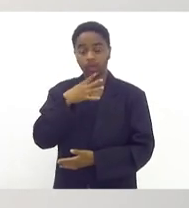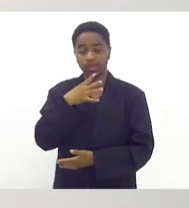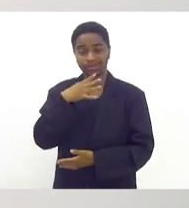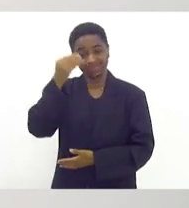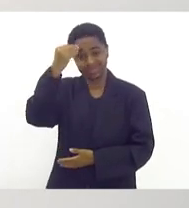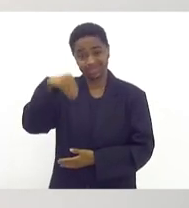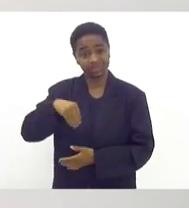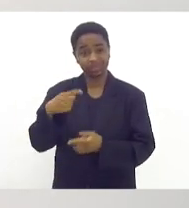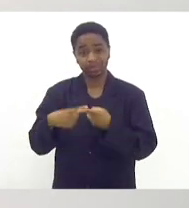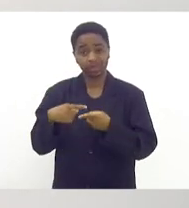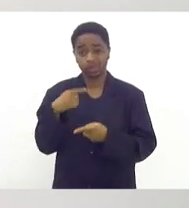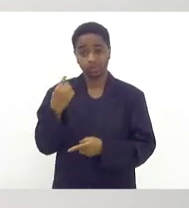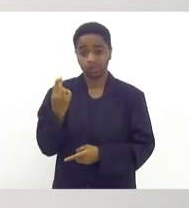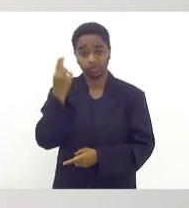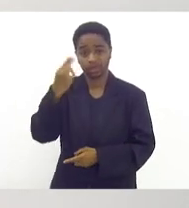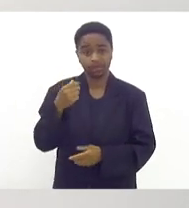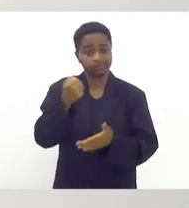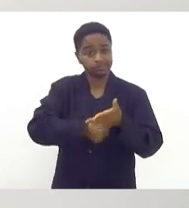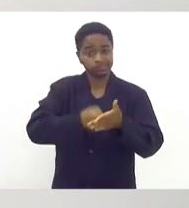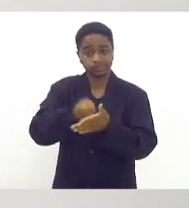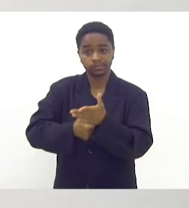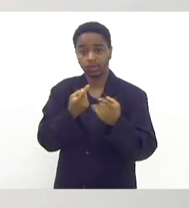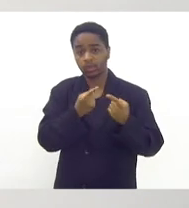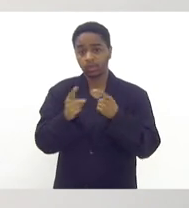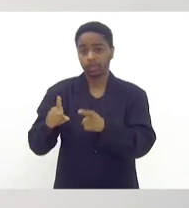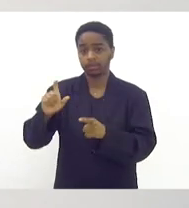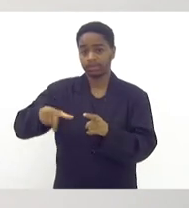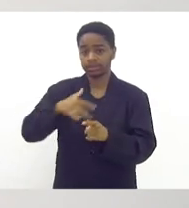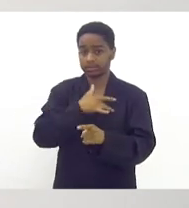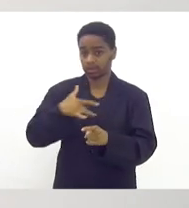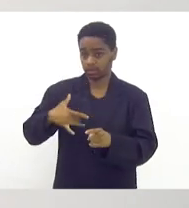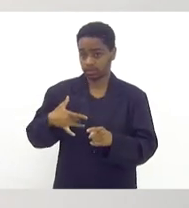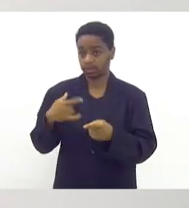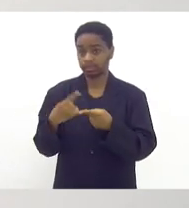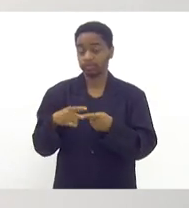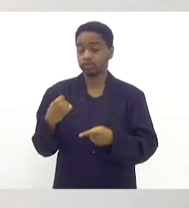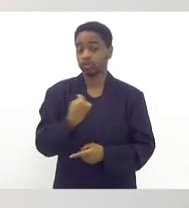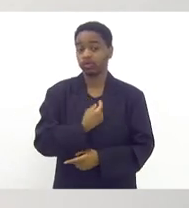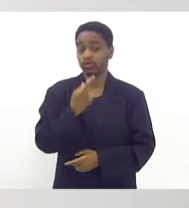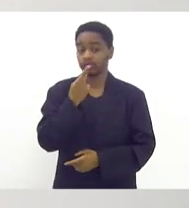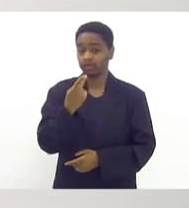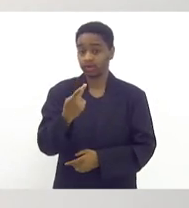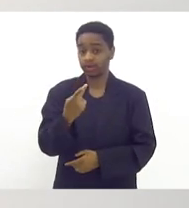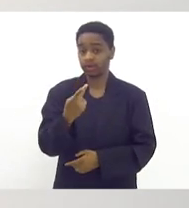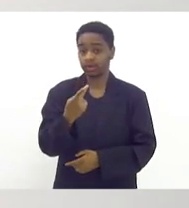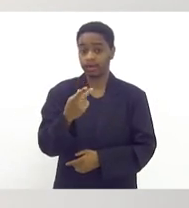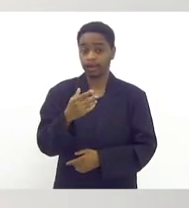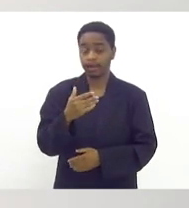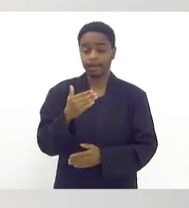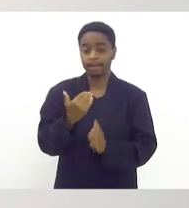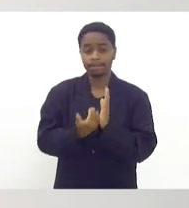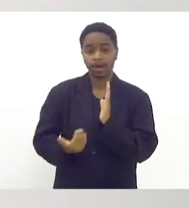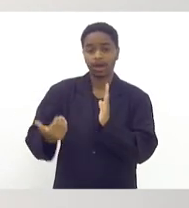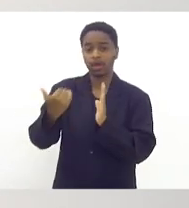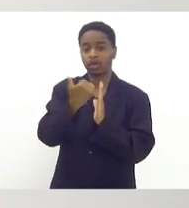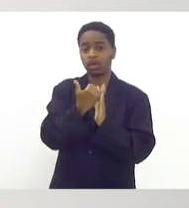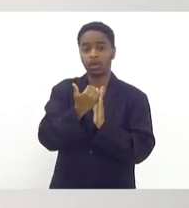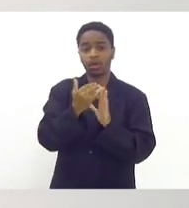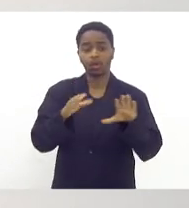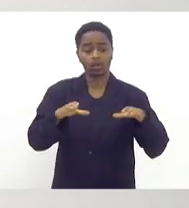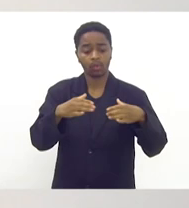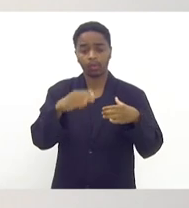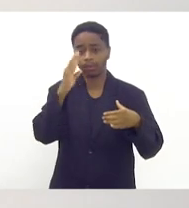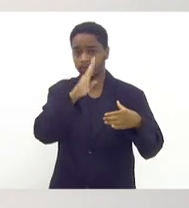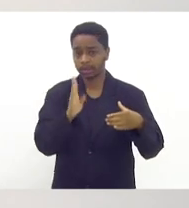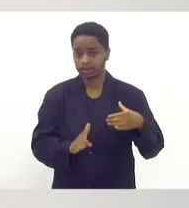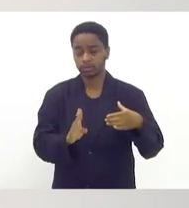porque não tem como brigar contra plano de saúde nós estamos falando do maior lobby do Brasil nós estamos falando do